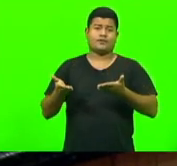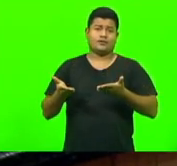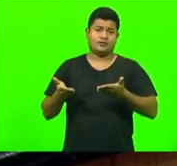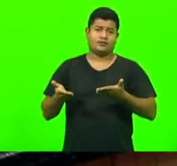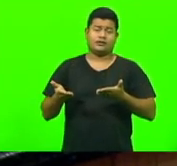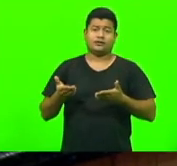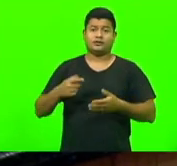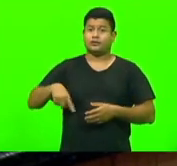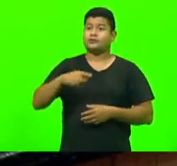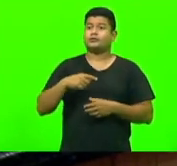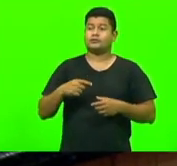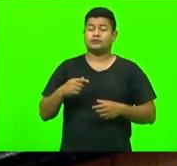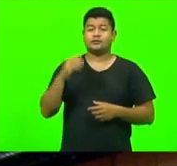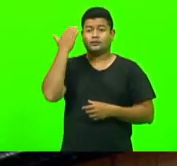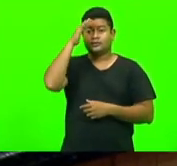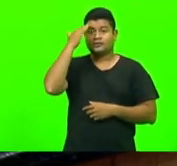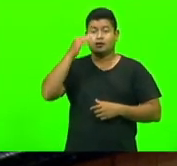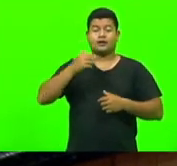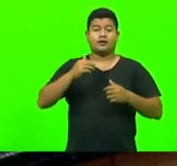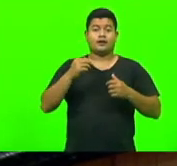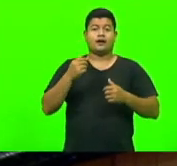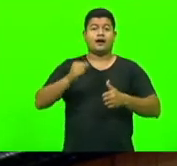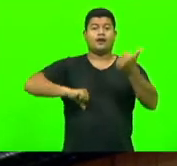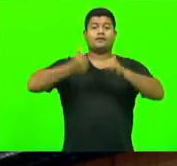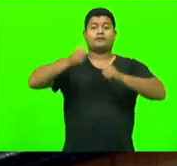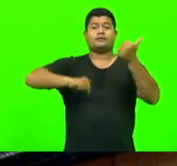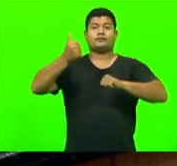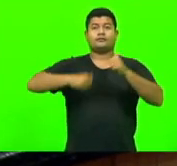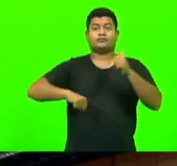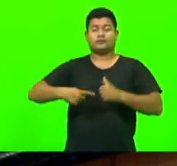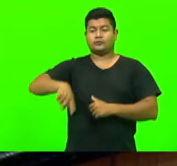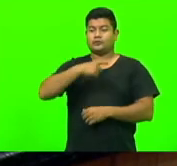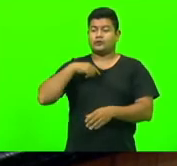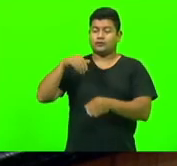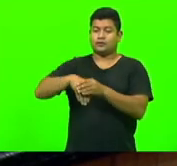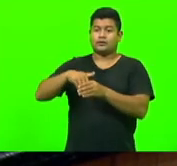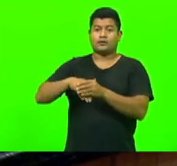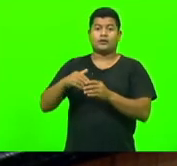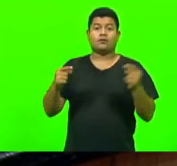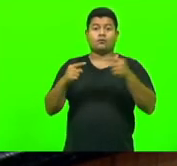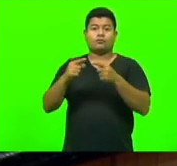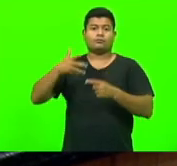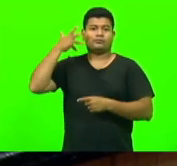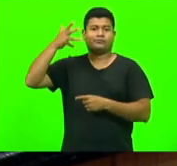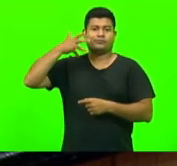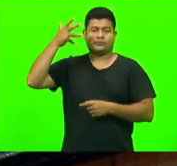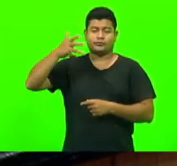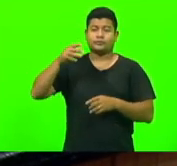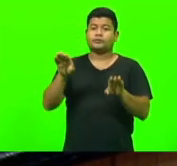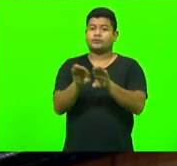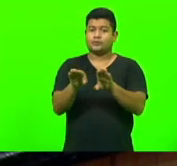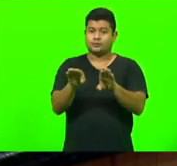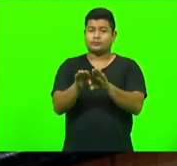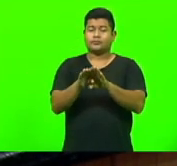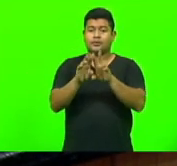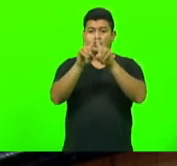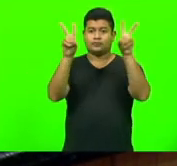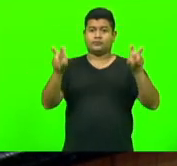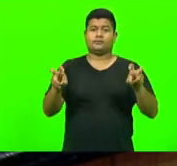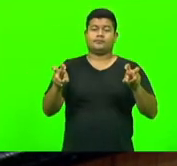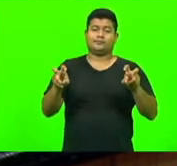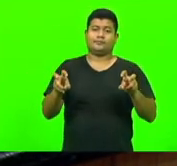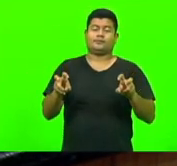avaliarmos os nossos próximos votos e os nossos próximos discursos a esse respeito. O passaporte não